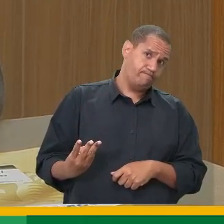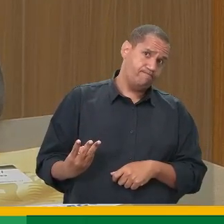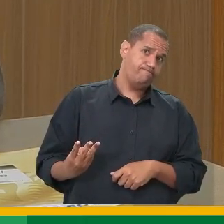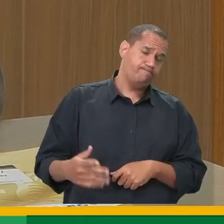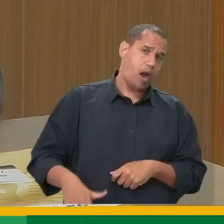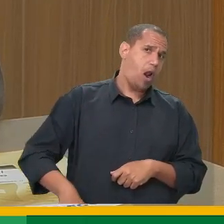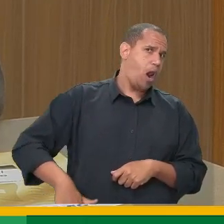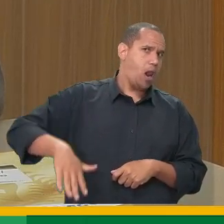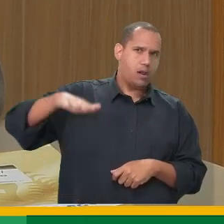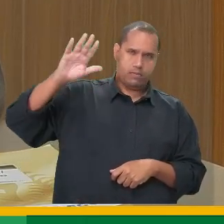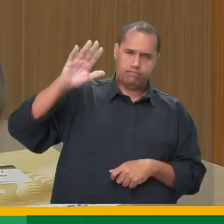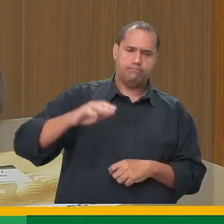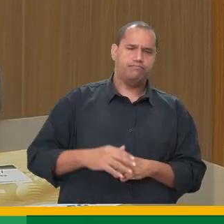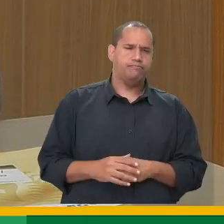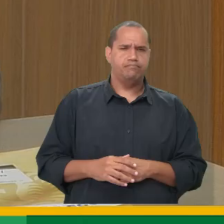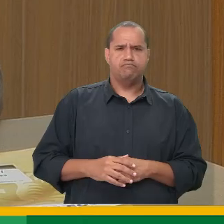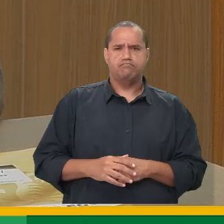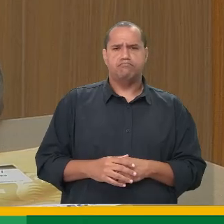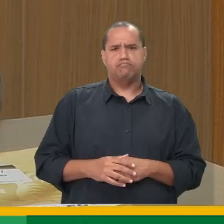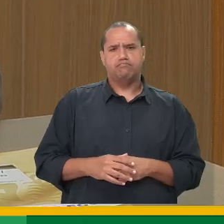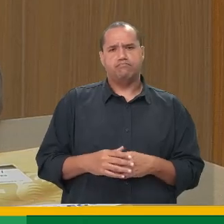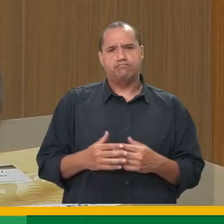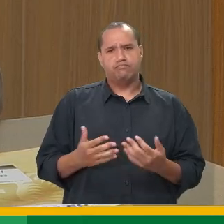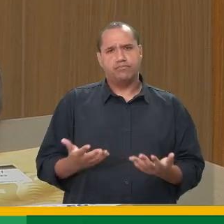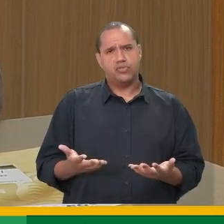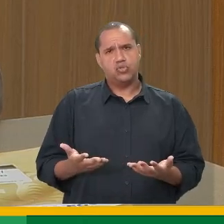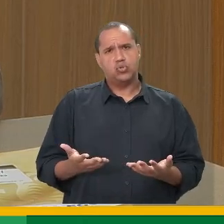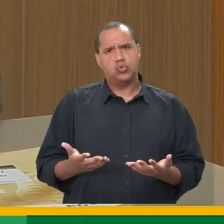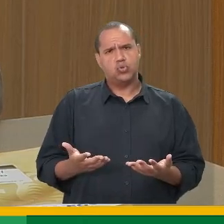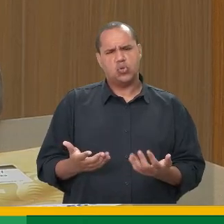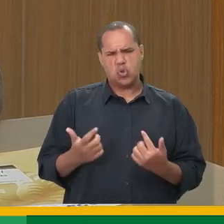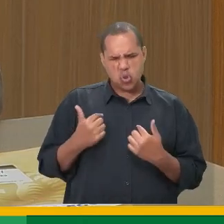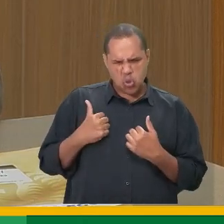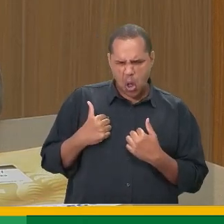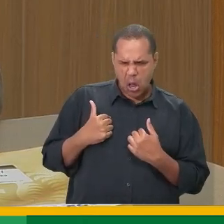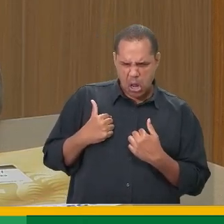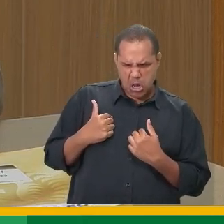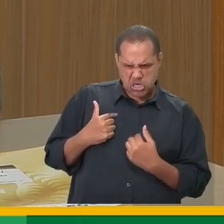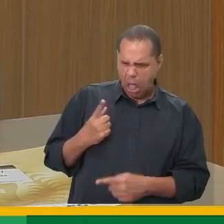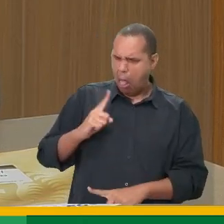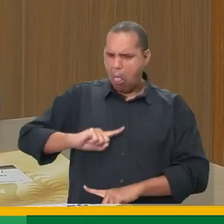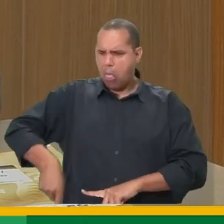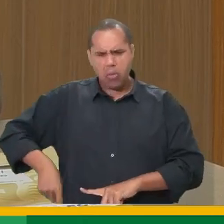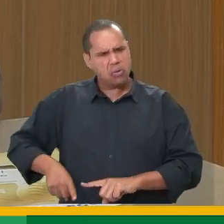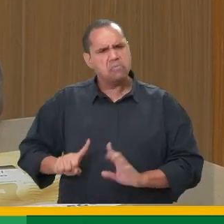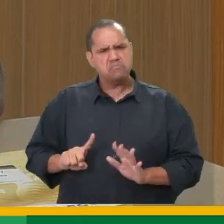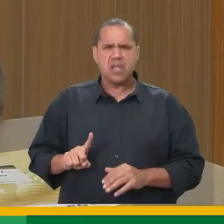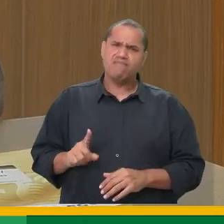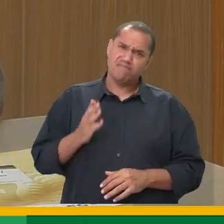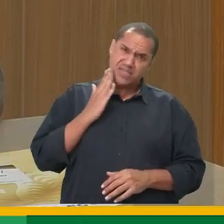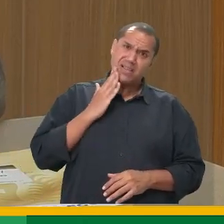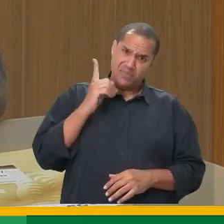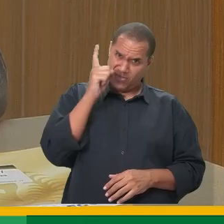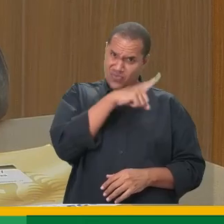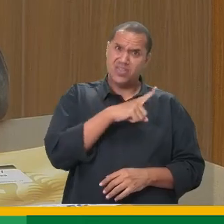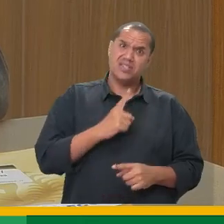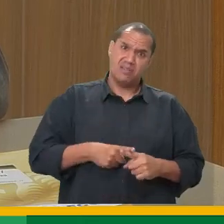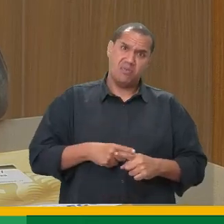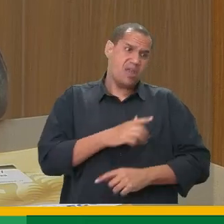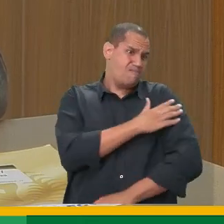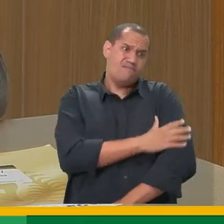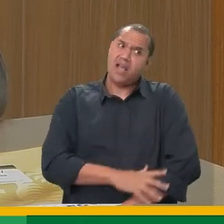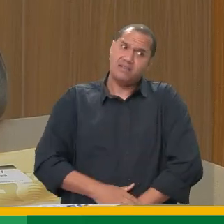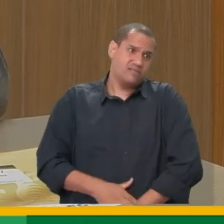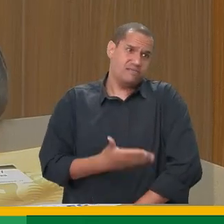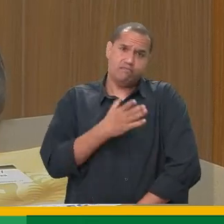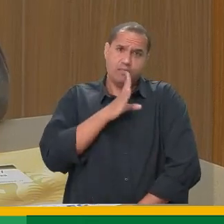eh nós nunca tiramos dela aquela vontade mesmo sabendo que era praticamente impossível ela tinha uma deficiência no braço o braço